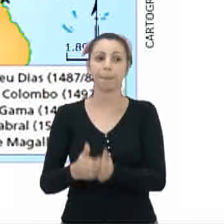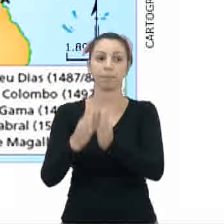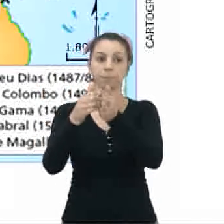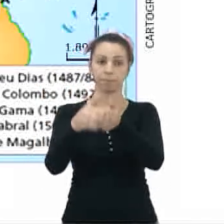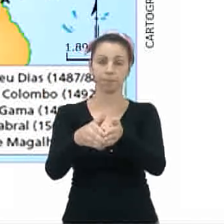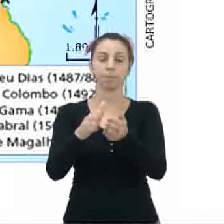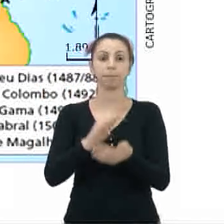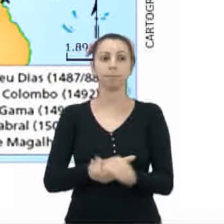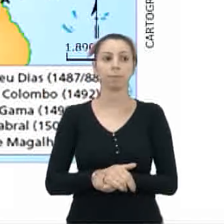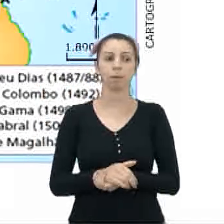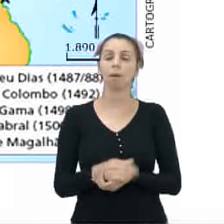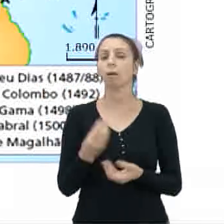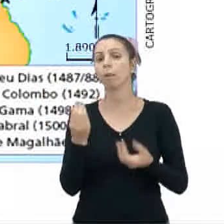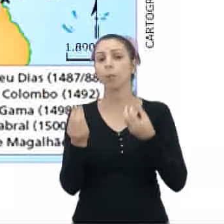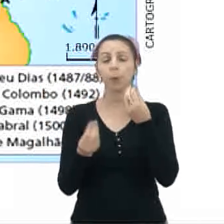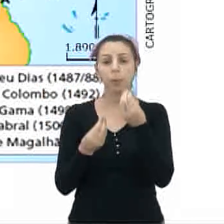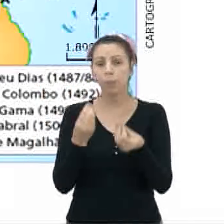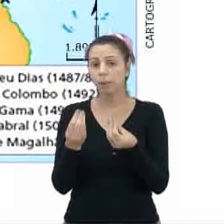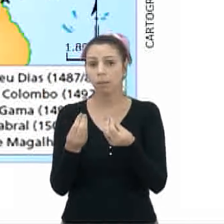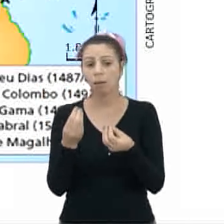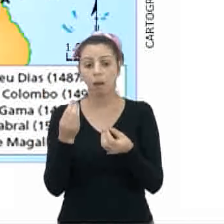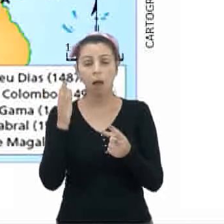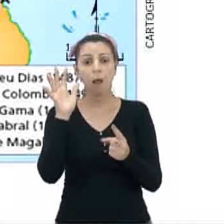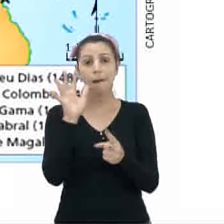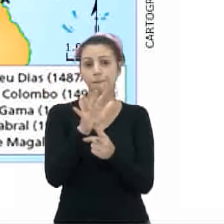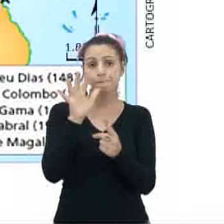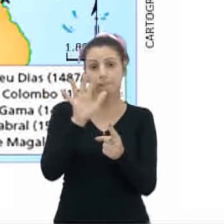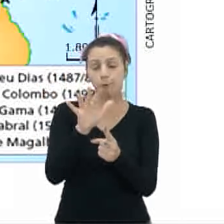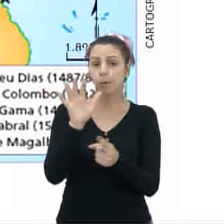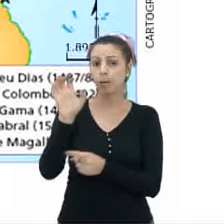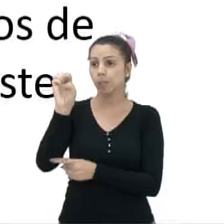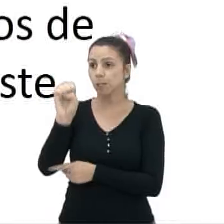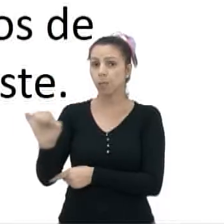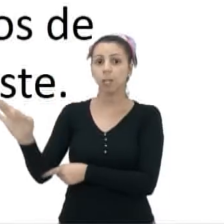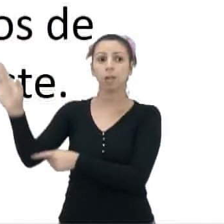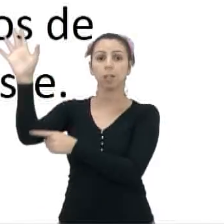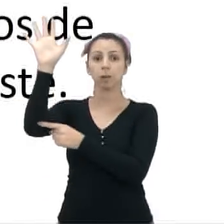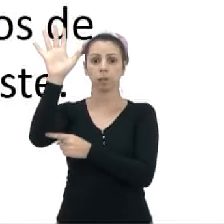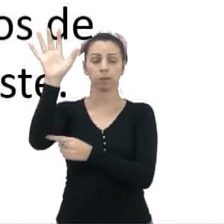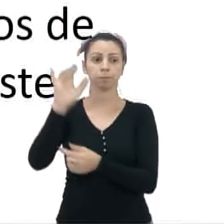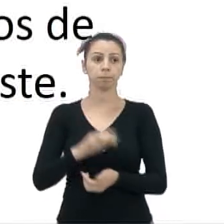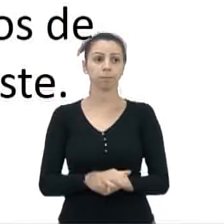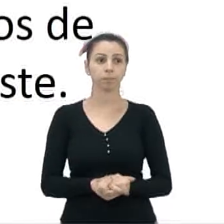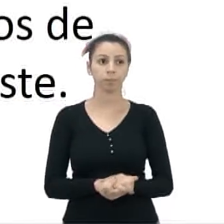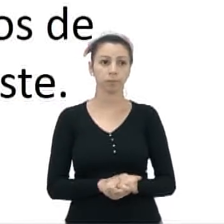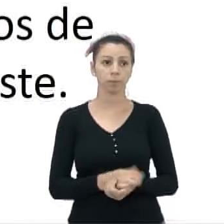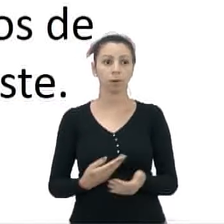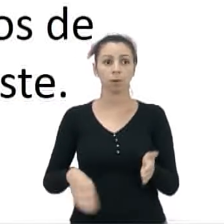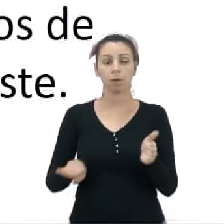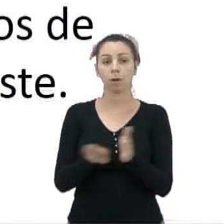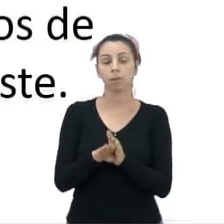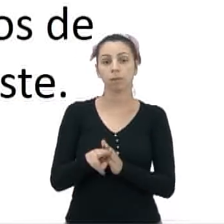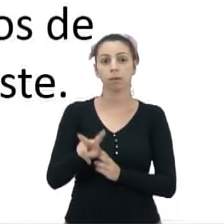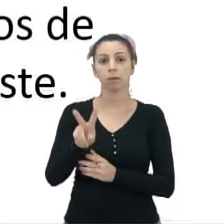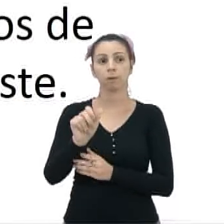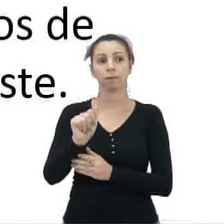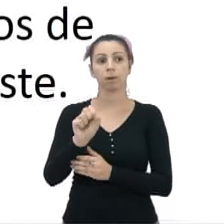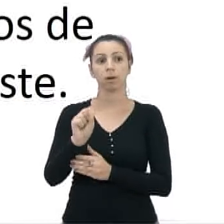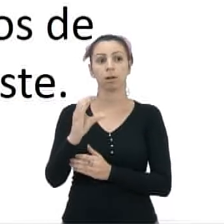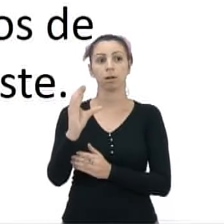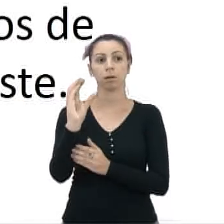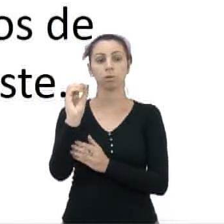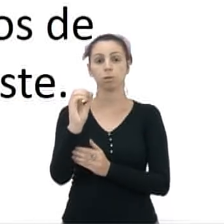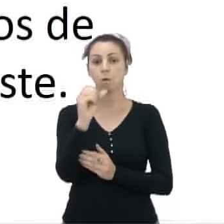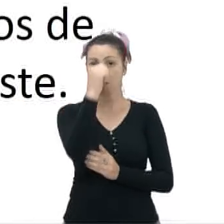rotas marítimas trouxeram de benefício para os europeus. Tá? Com a chegada de Vasco da Gama à Índia